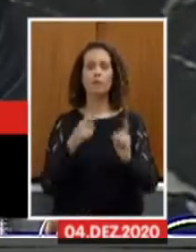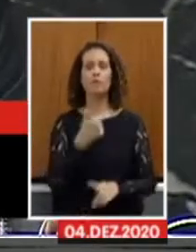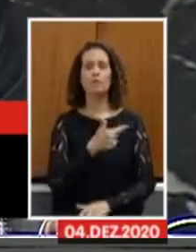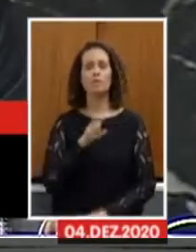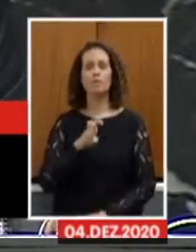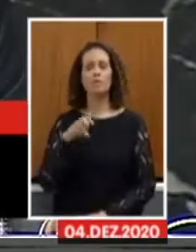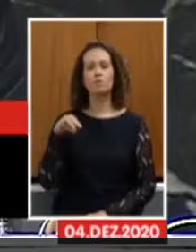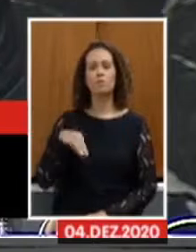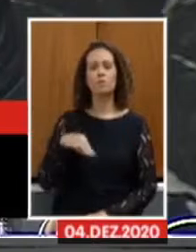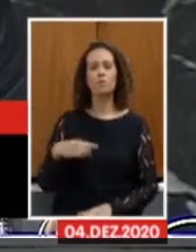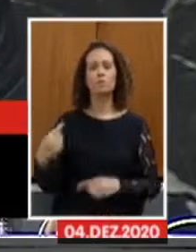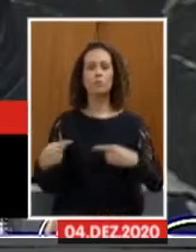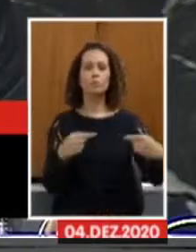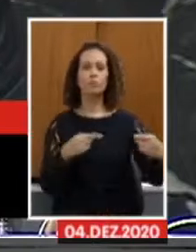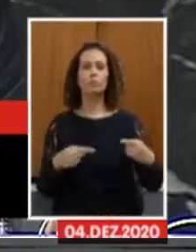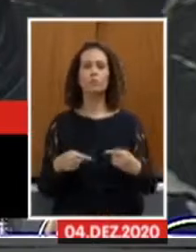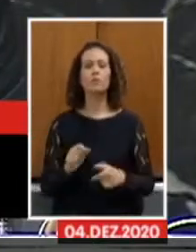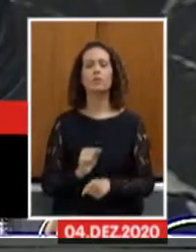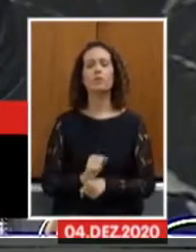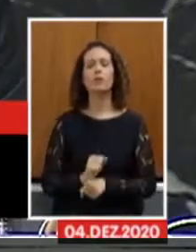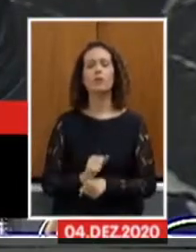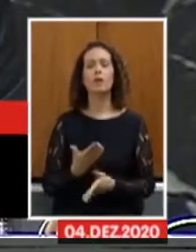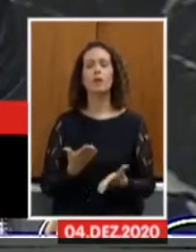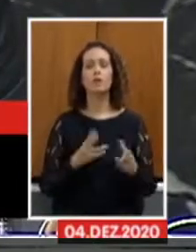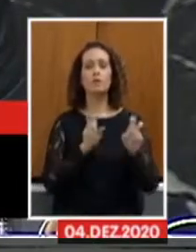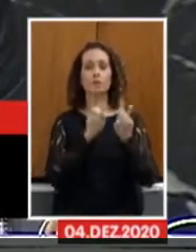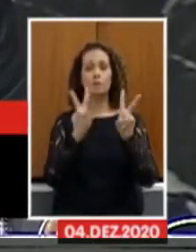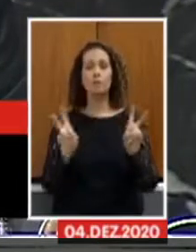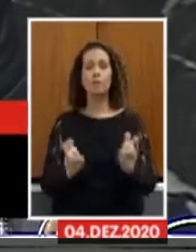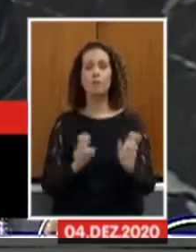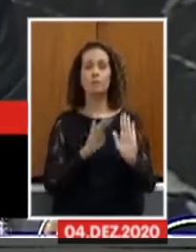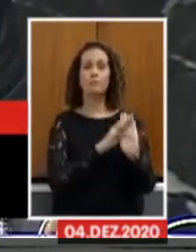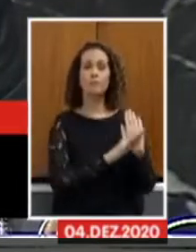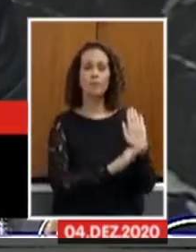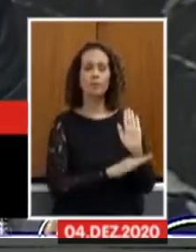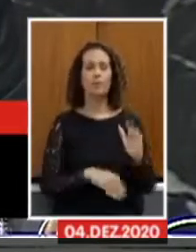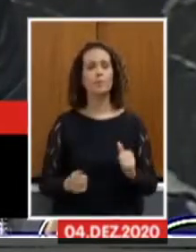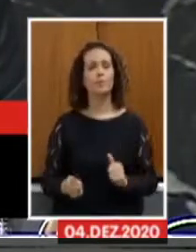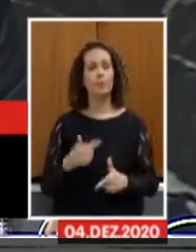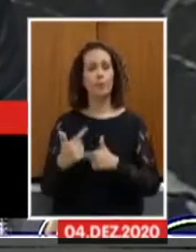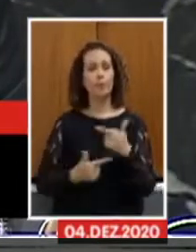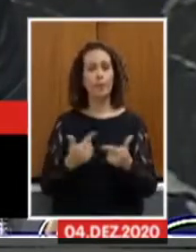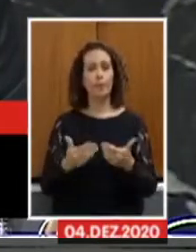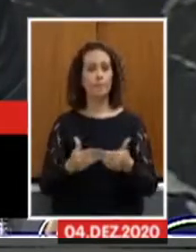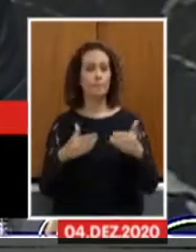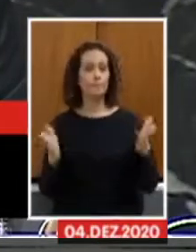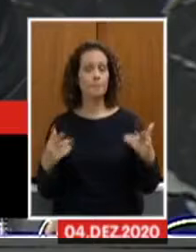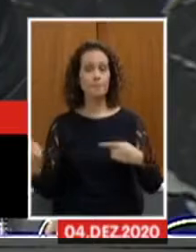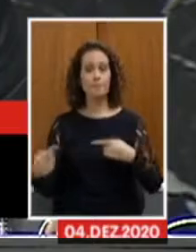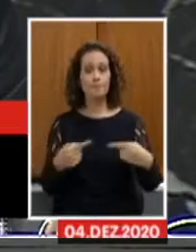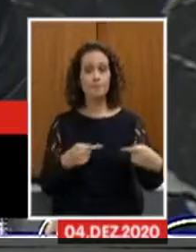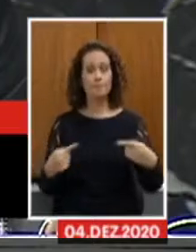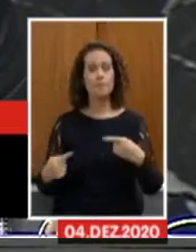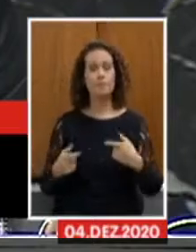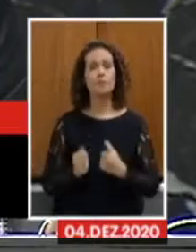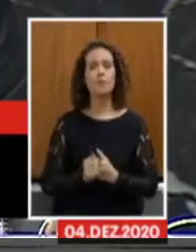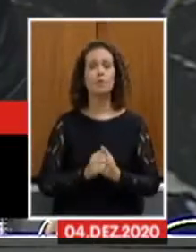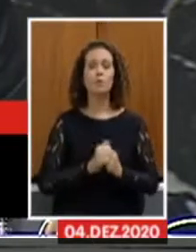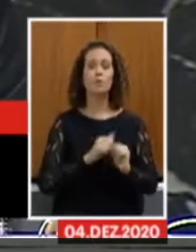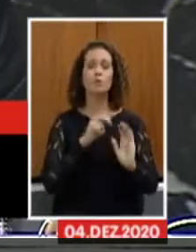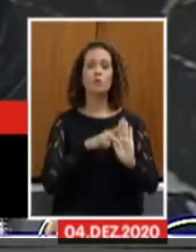entendimento das lideranças sobre a apreciação das matérias constantes na pauta. Reabertos os trabalhos e anunciada a discussão em turno único do projeto de